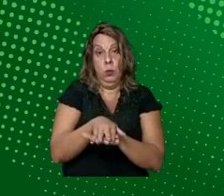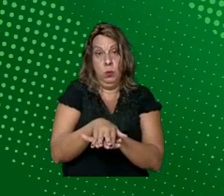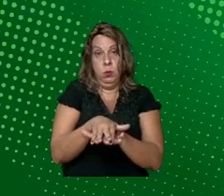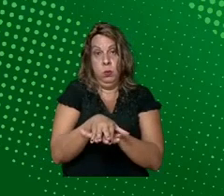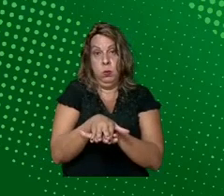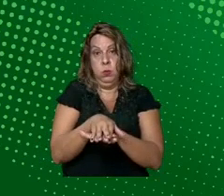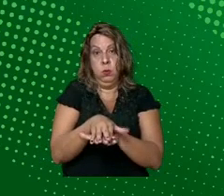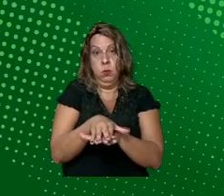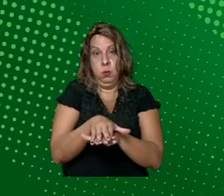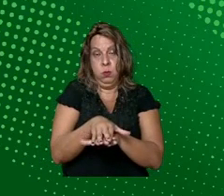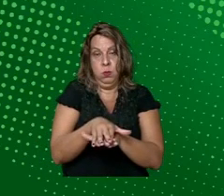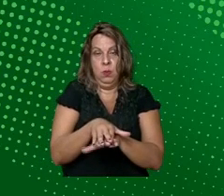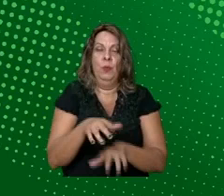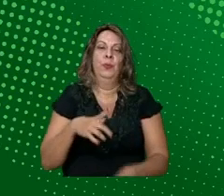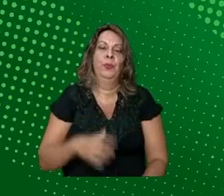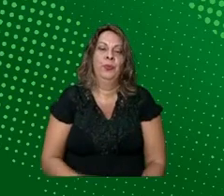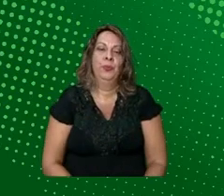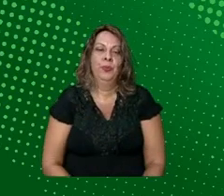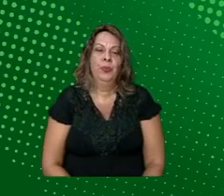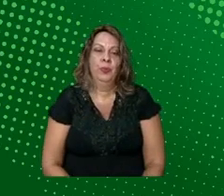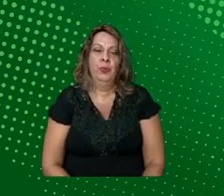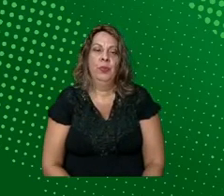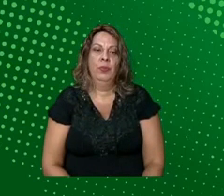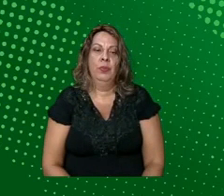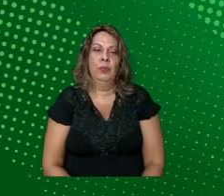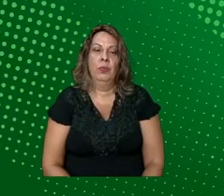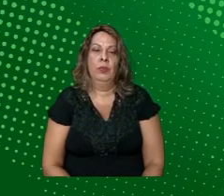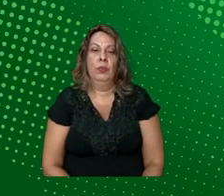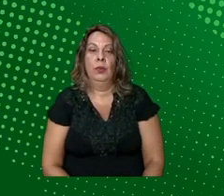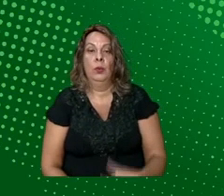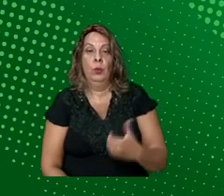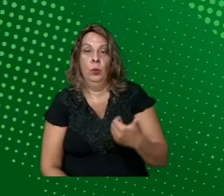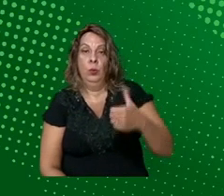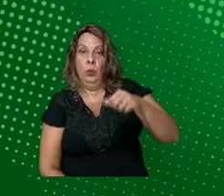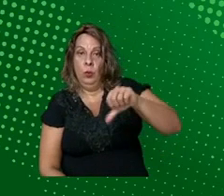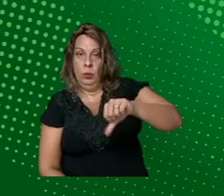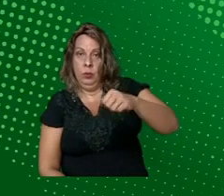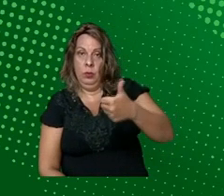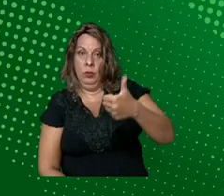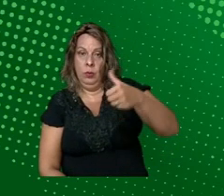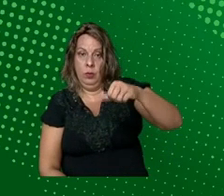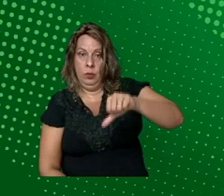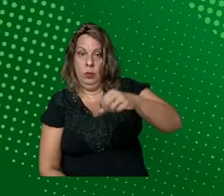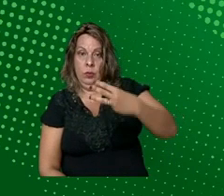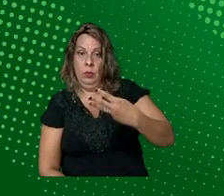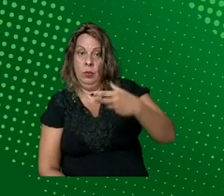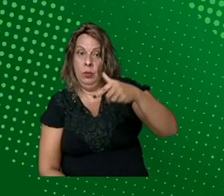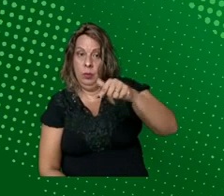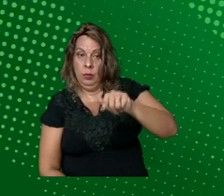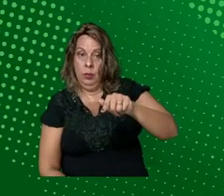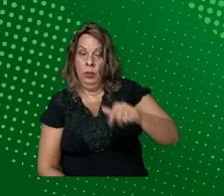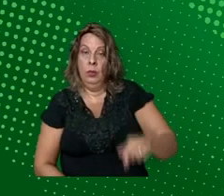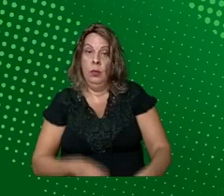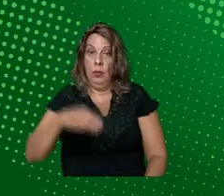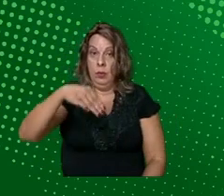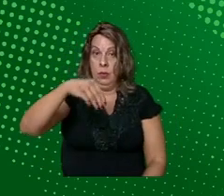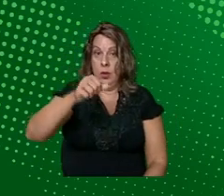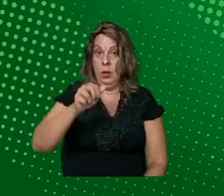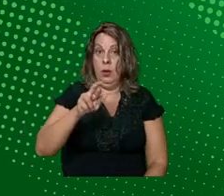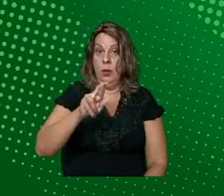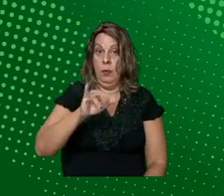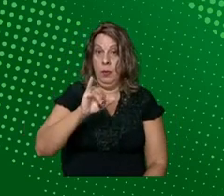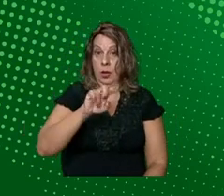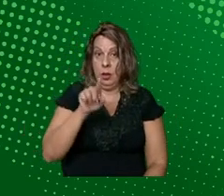Barra dos Coqueiros Regional. Muito bom, eu anuncio agora o número 191937, Marizelma